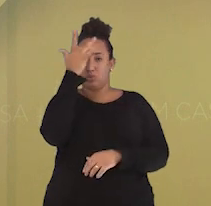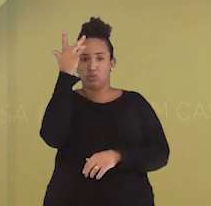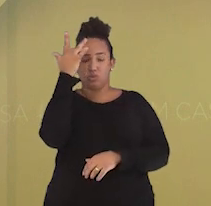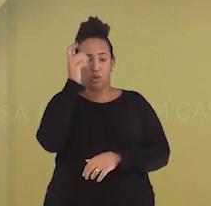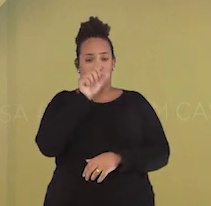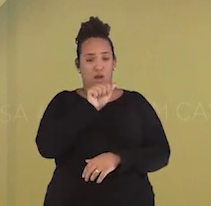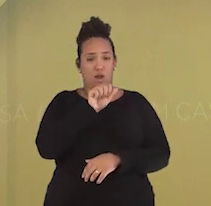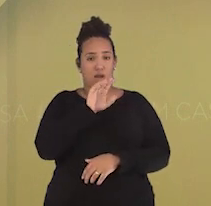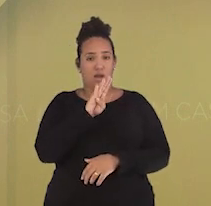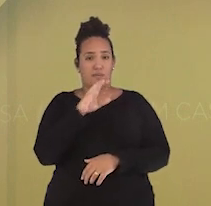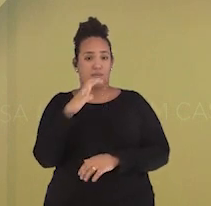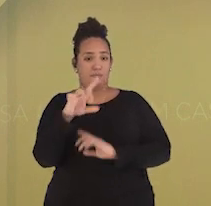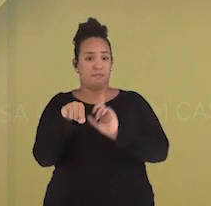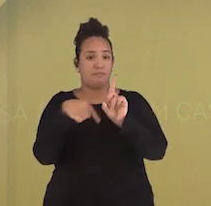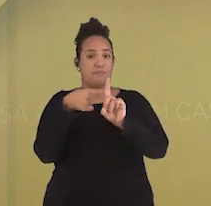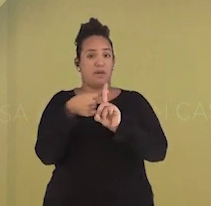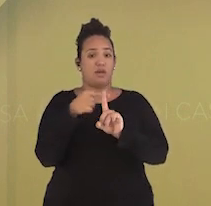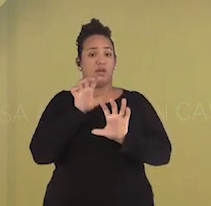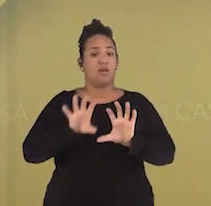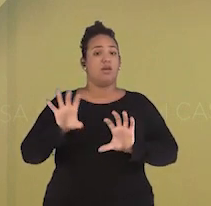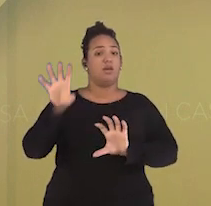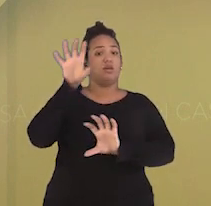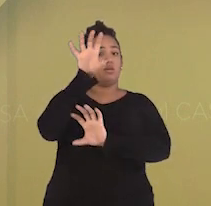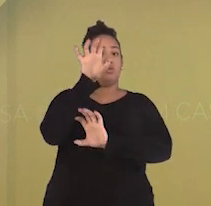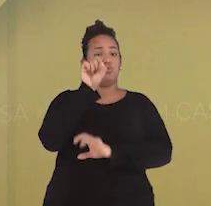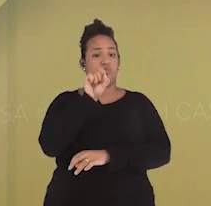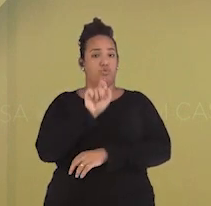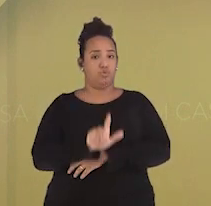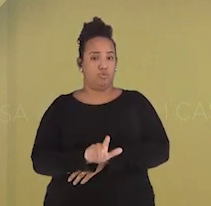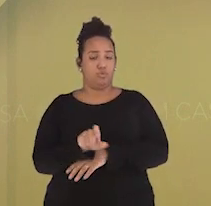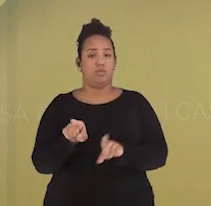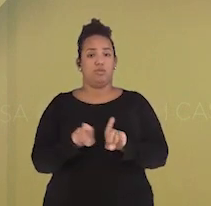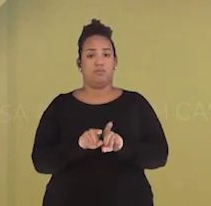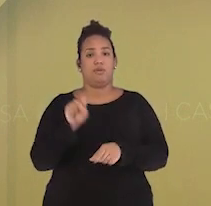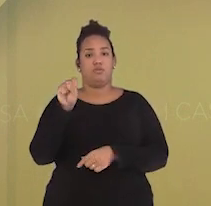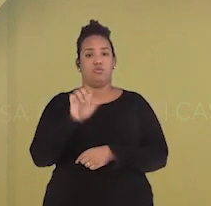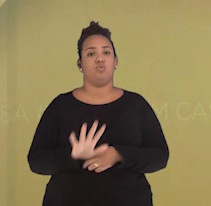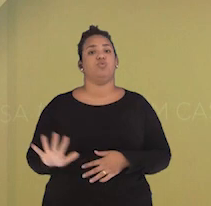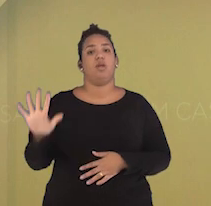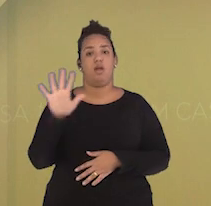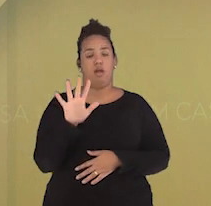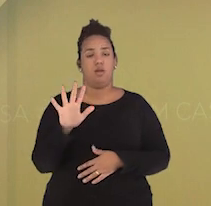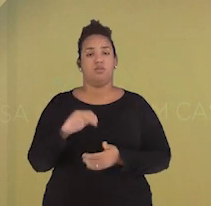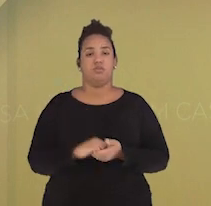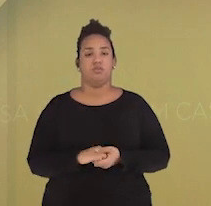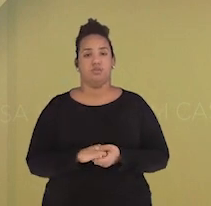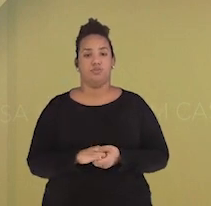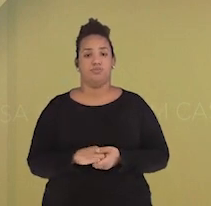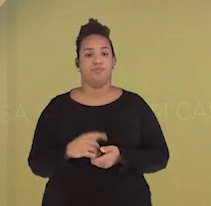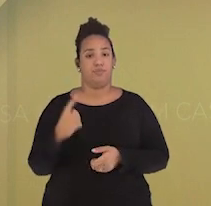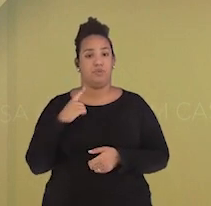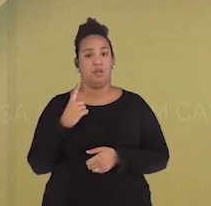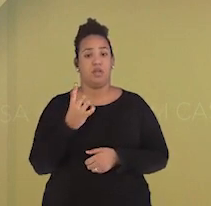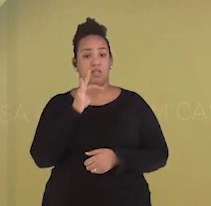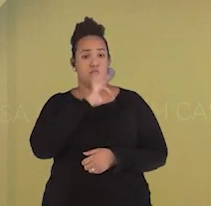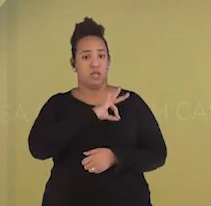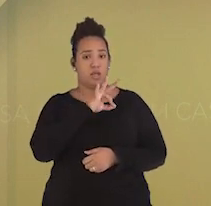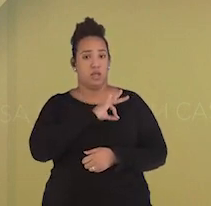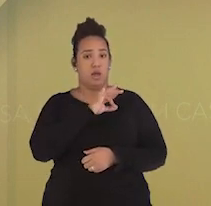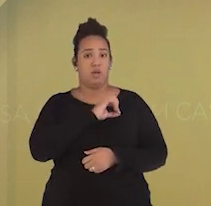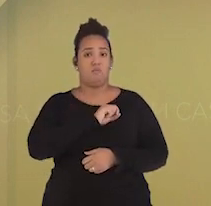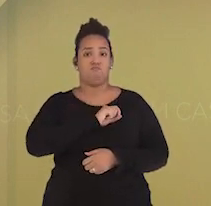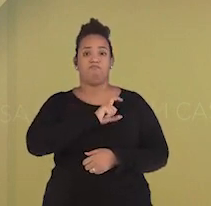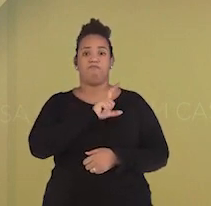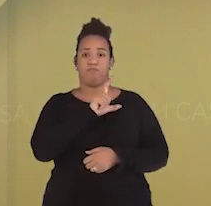as regiões Sudeste e Sul. Regiões que possuem renda maior. É muito clara